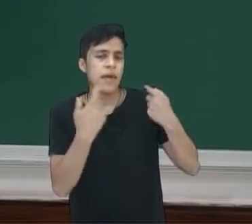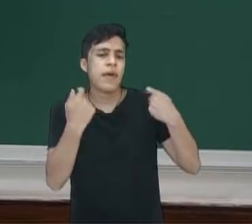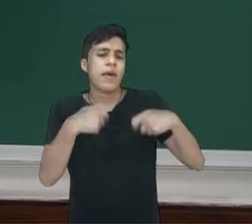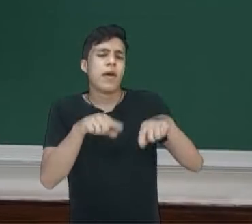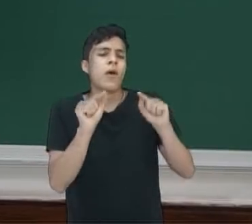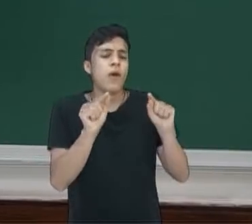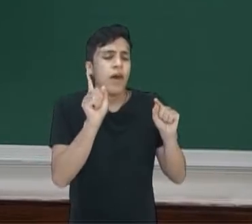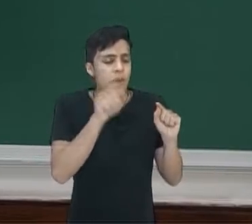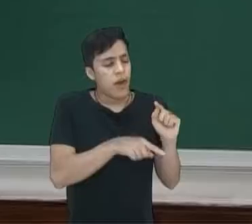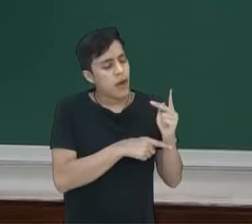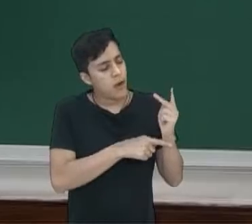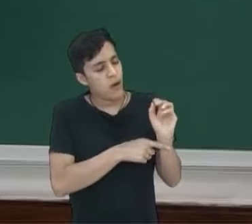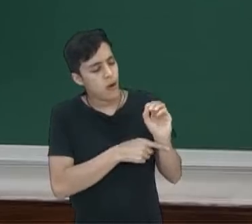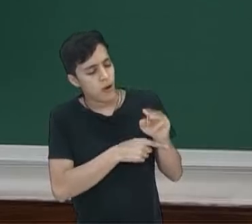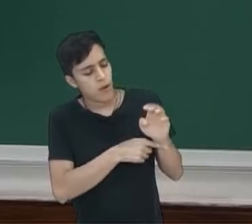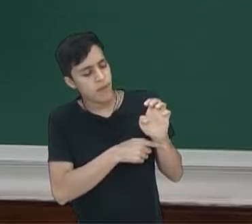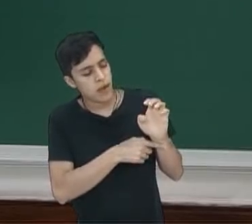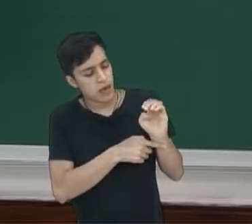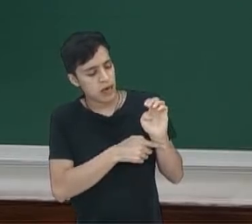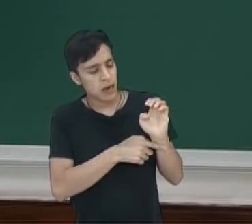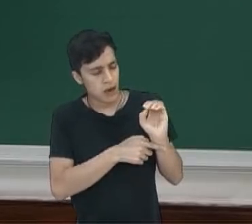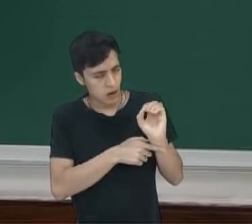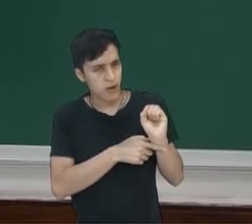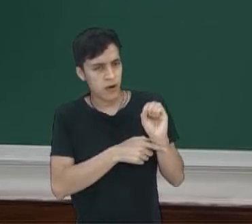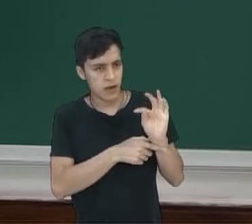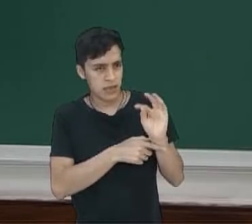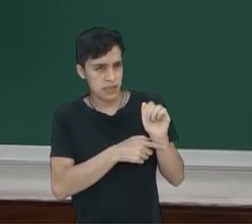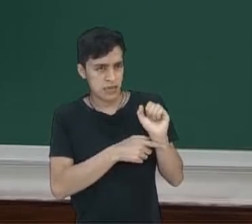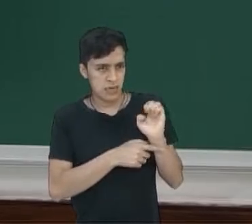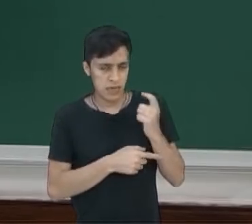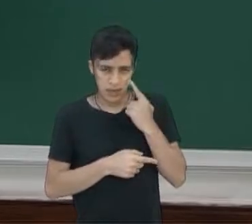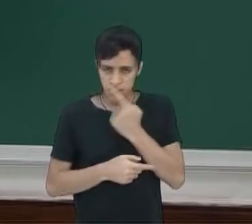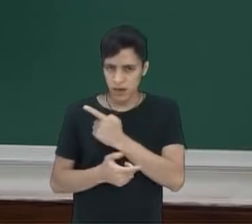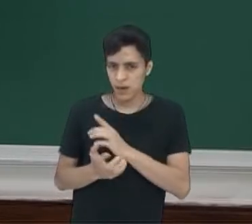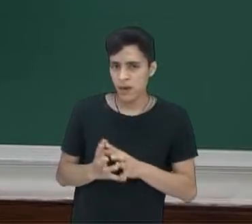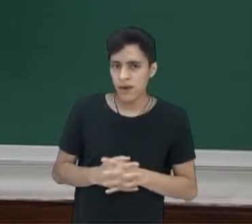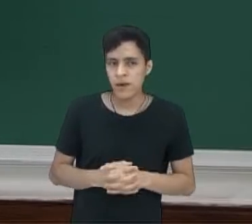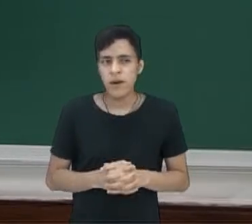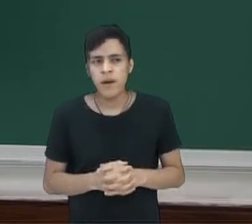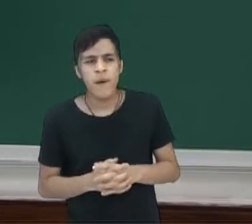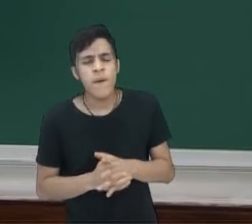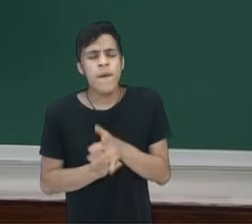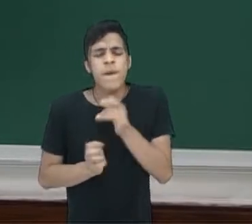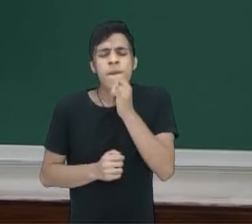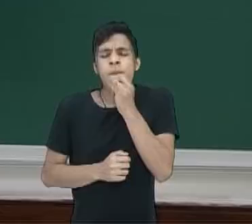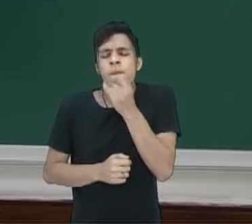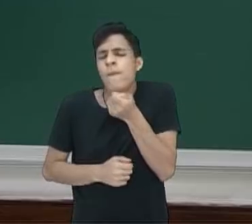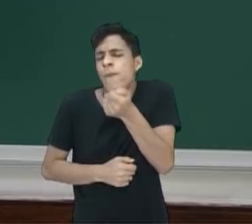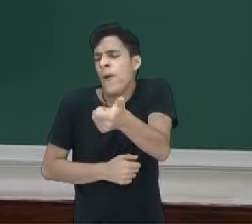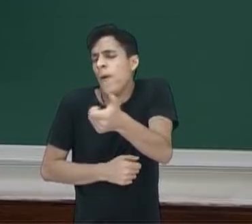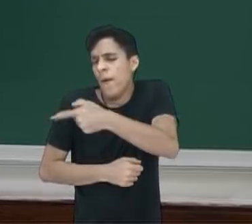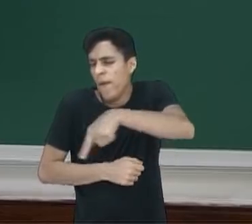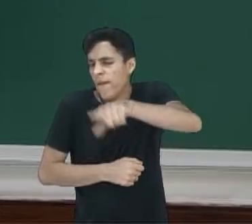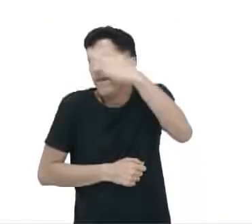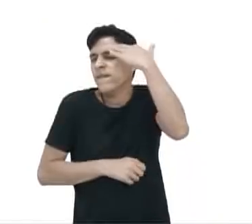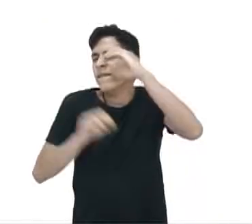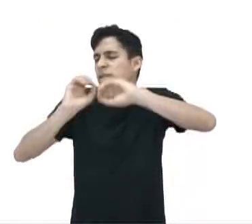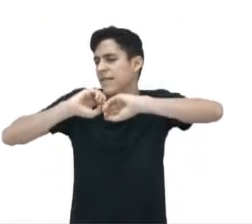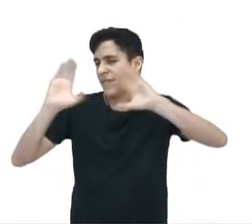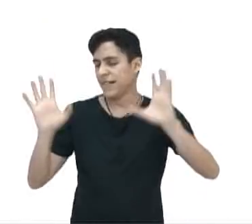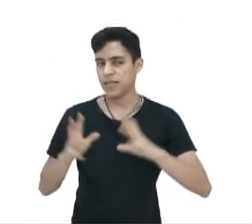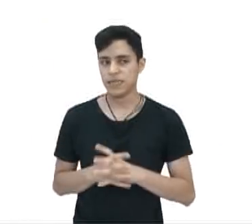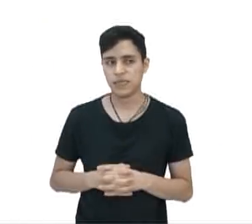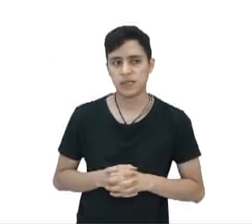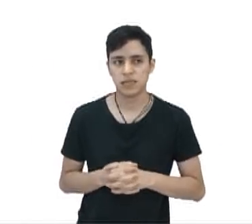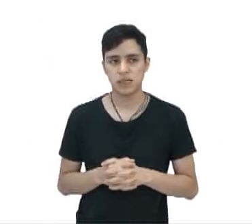essa homeostase, tá? Um exemplo aqui mais prático para a gente entender dessa homeostase, olha